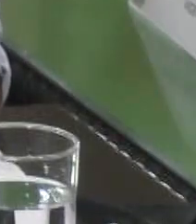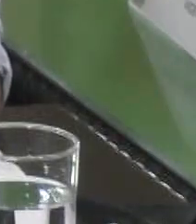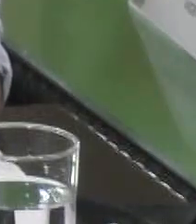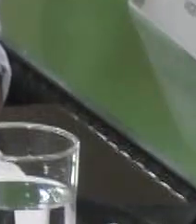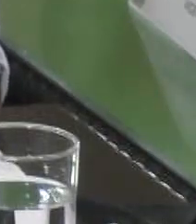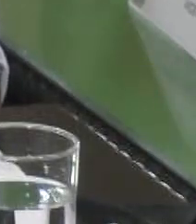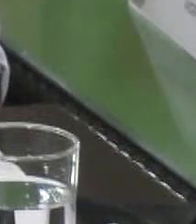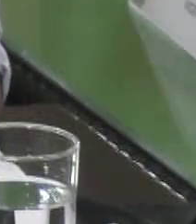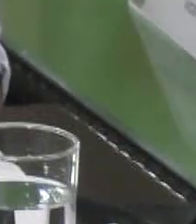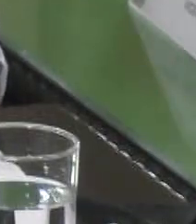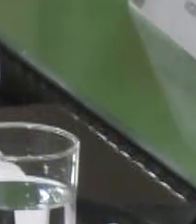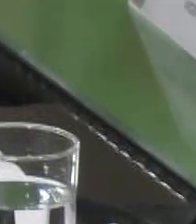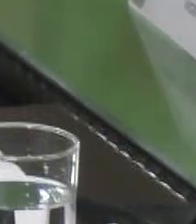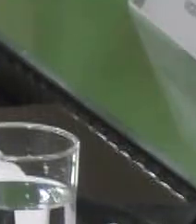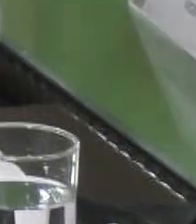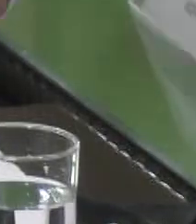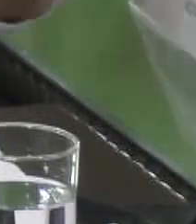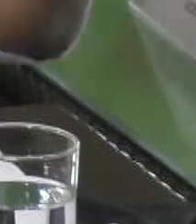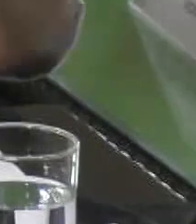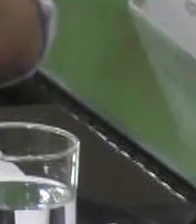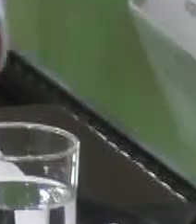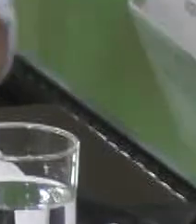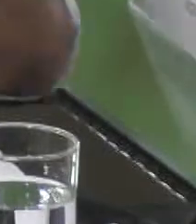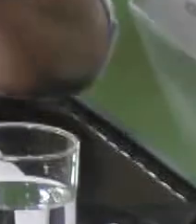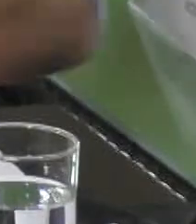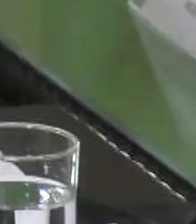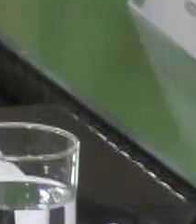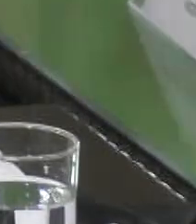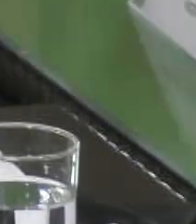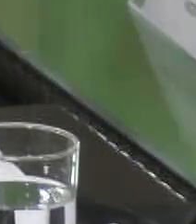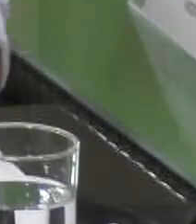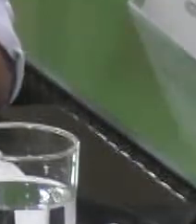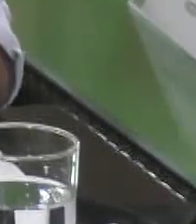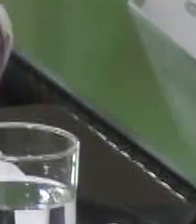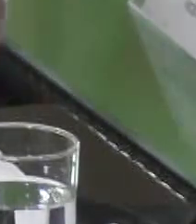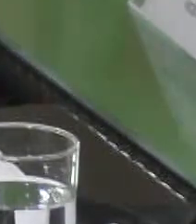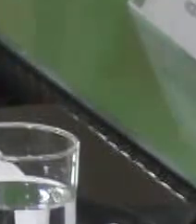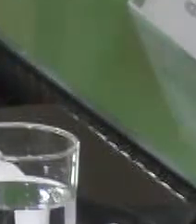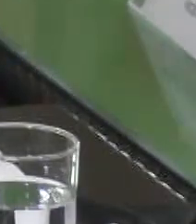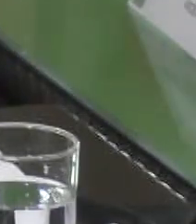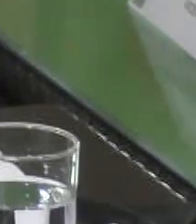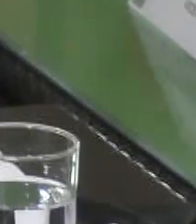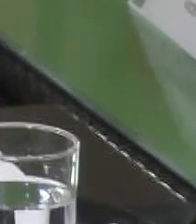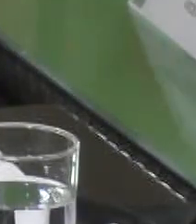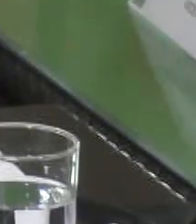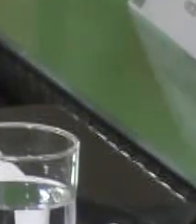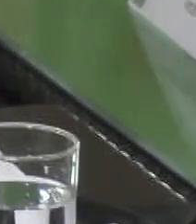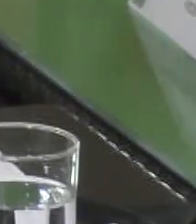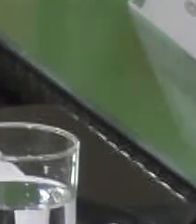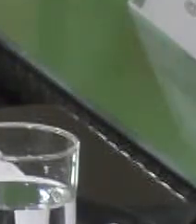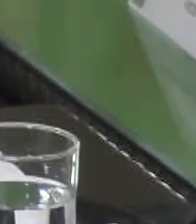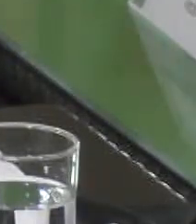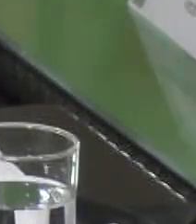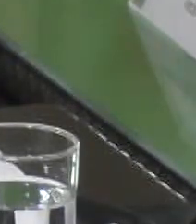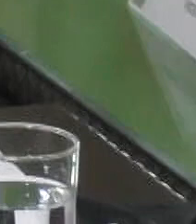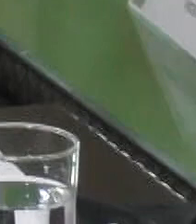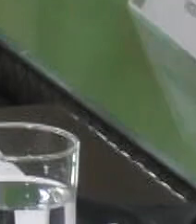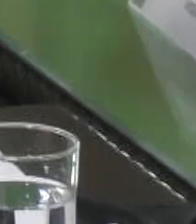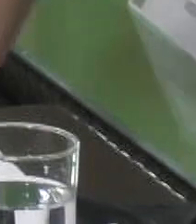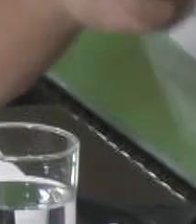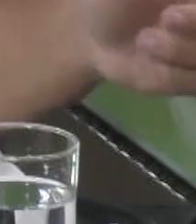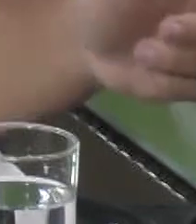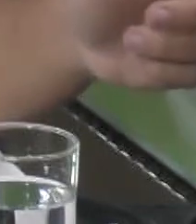era um fato absolutamente inexistente, improcedente e tudo mais. Entretanto, num dado momento dos